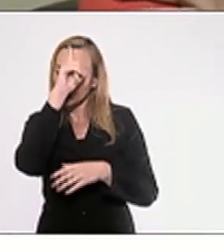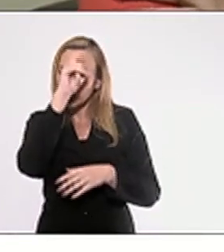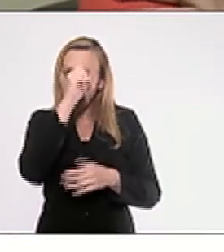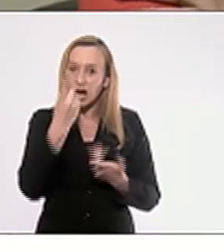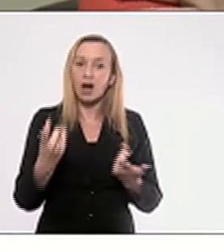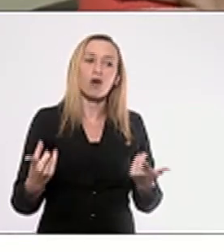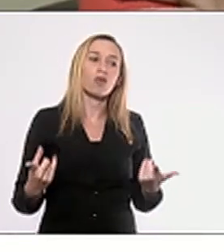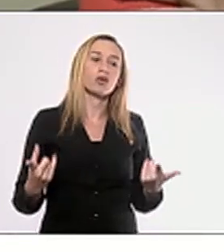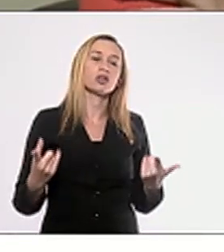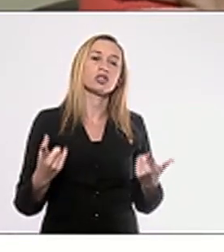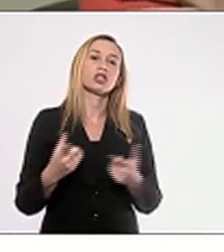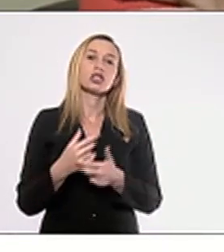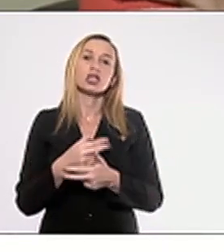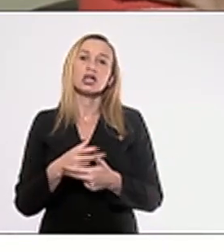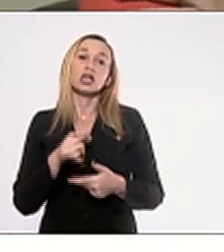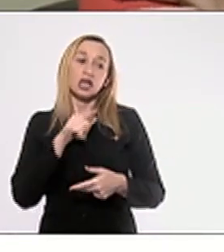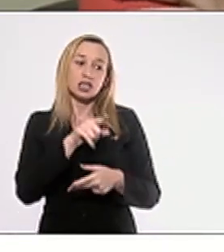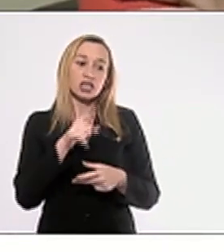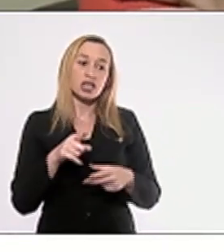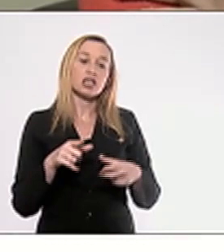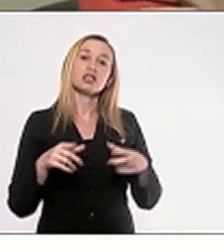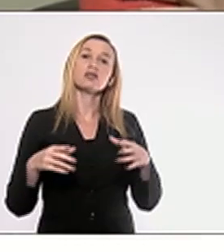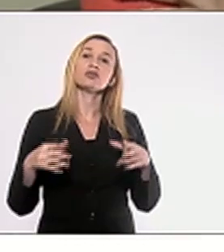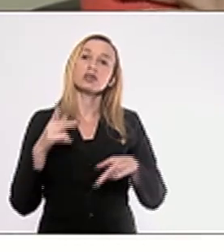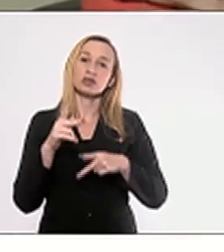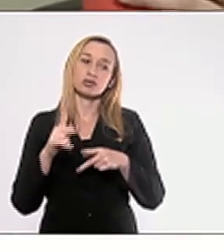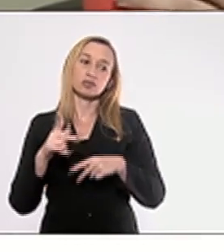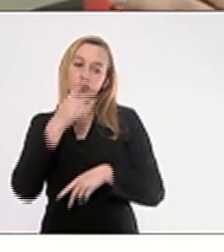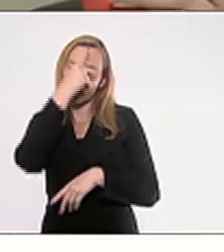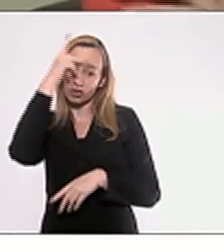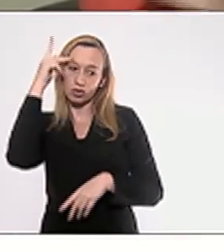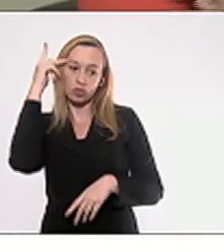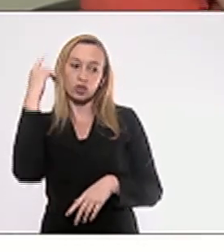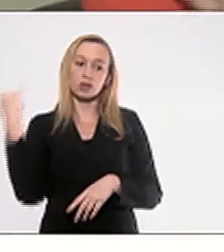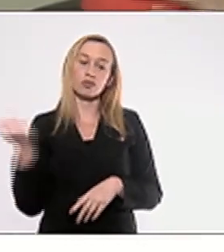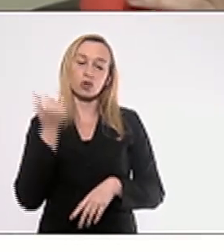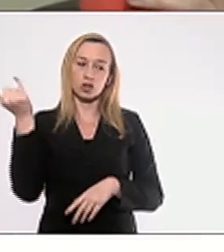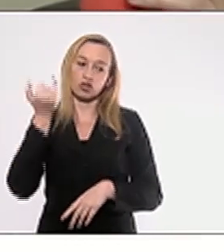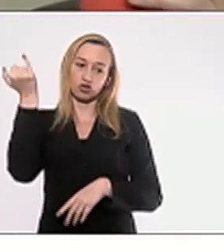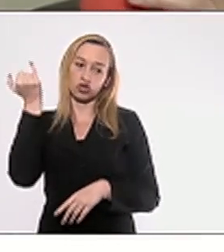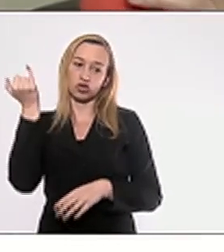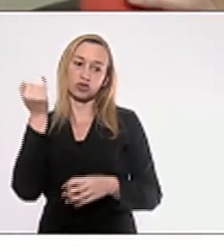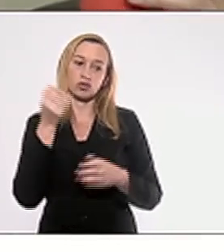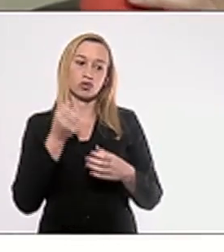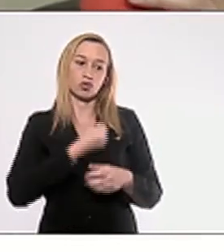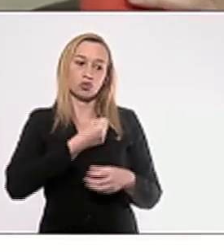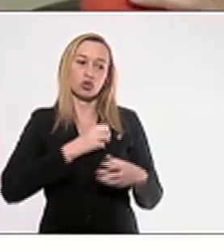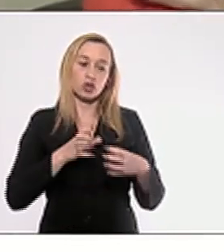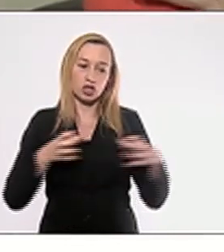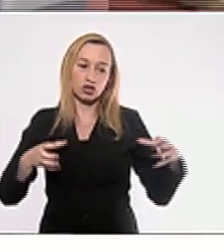hospitais, né? Esses de grandes clientes já serão contemplados com essa tecnologia. Em quanto tempo?